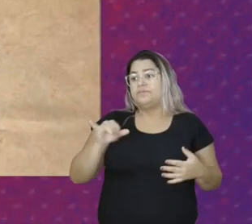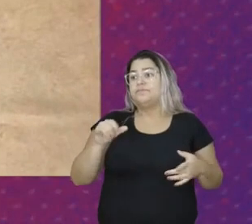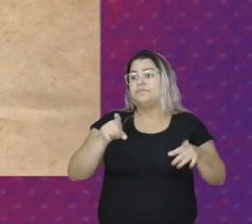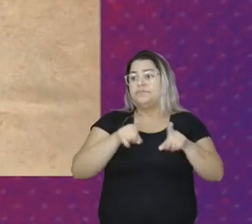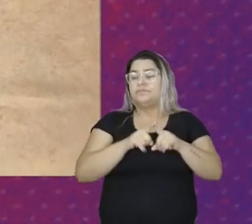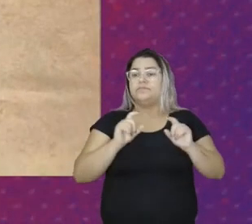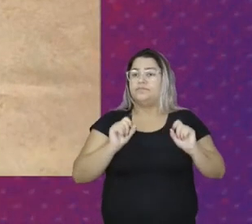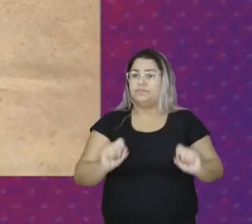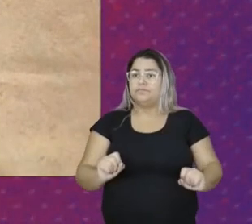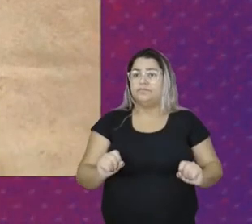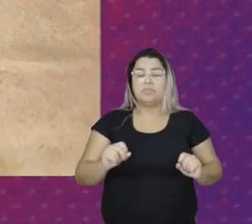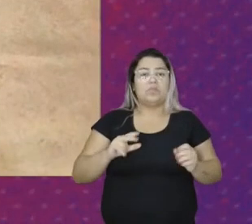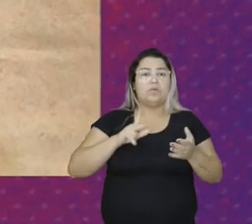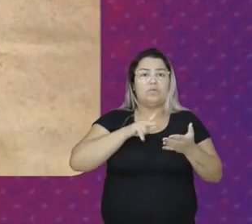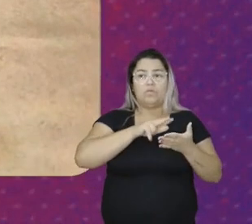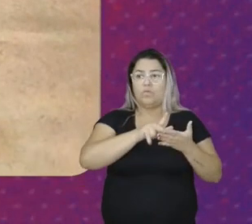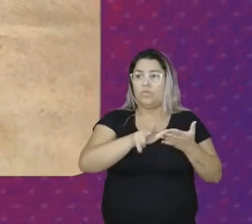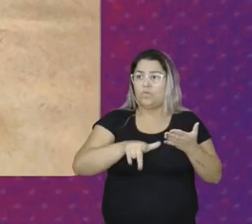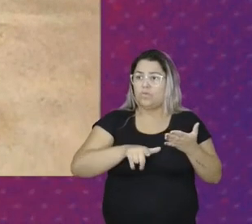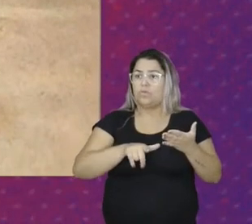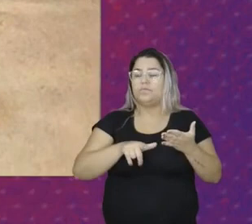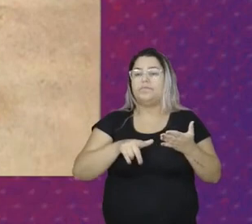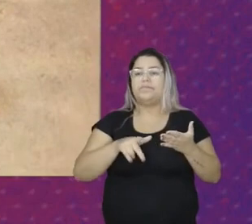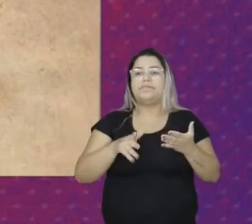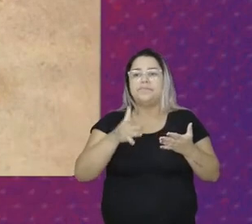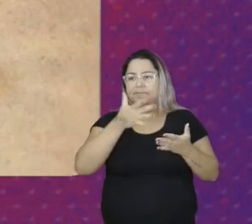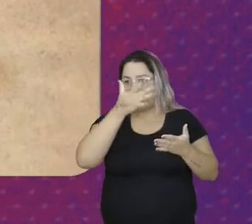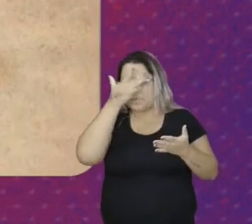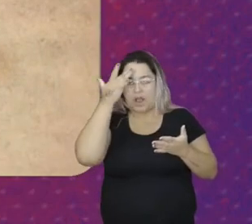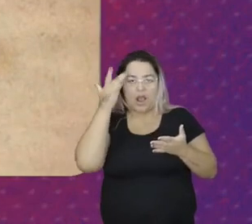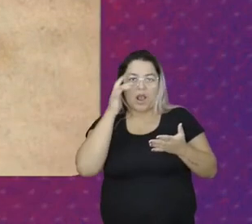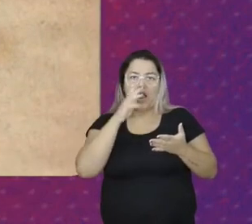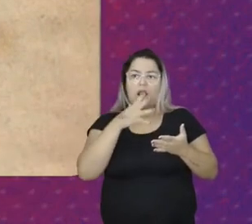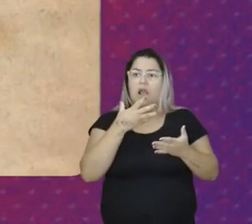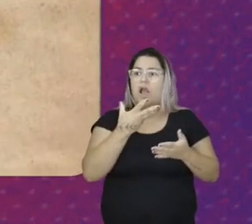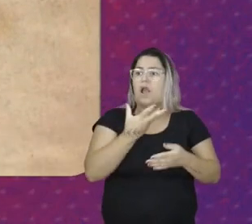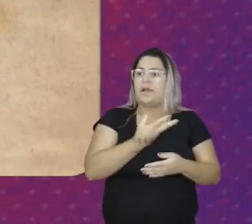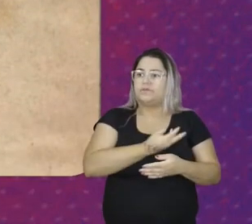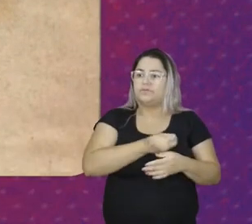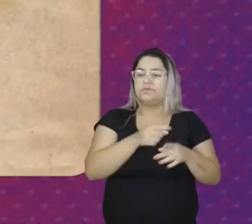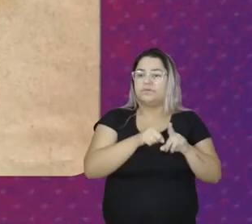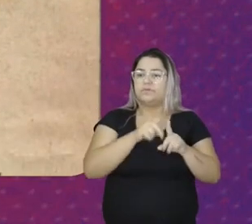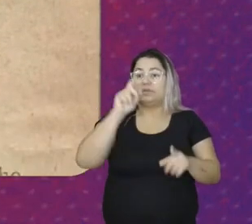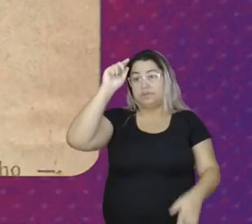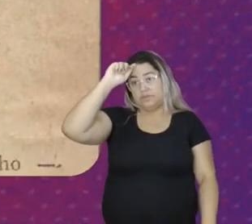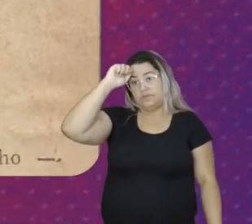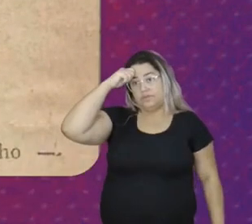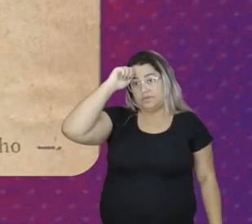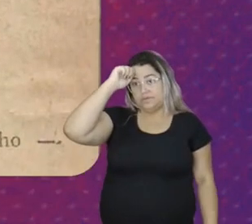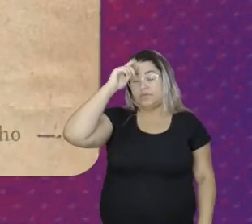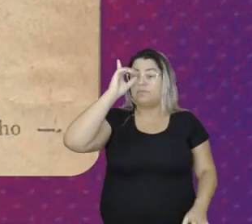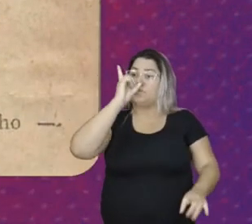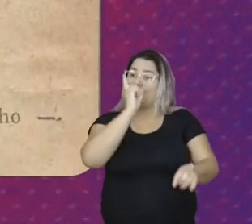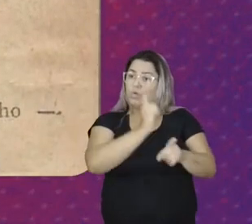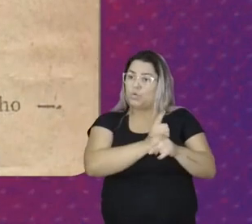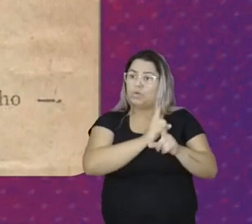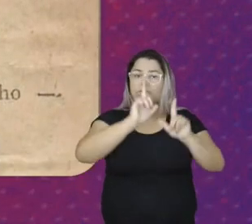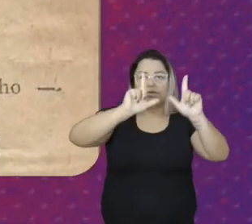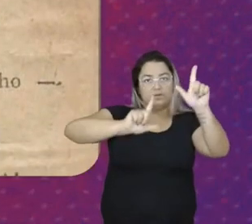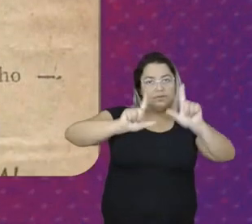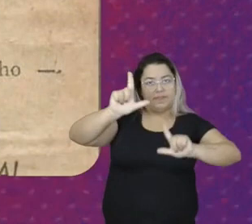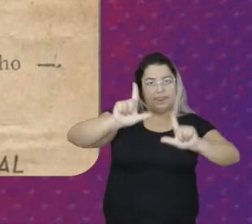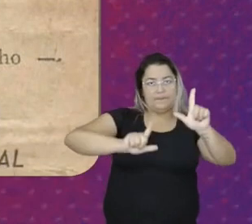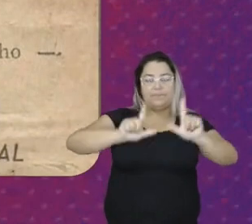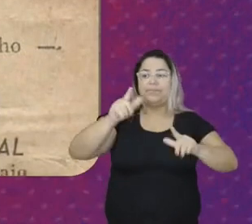fazer despontar vários artistas negros, né? Que a gente encontra na televisão